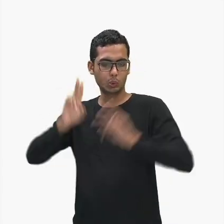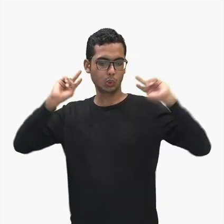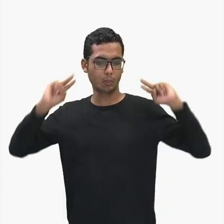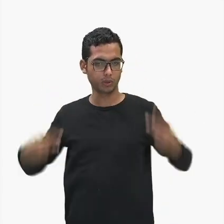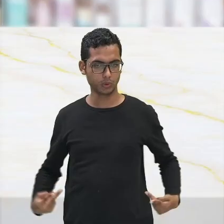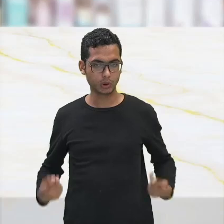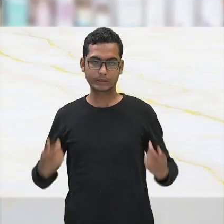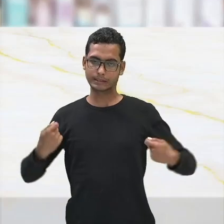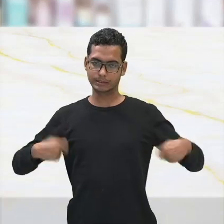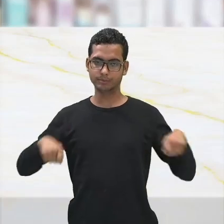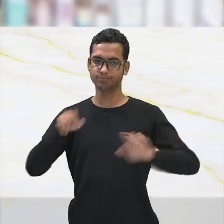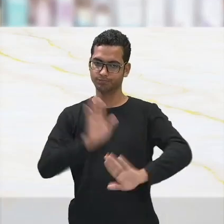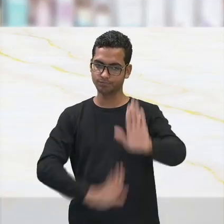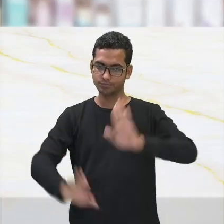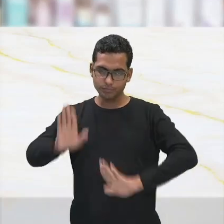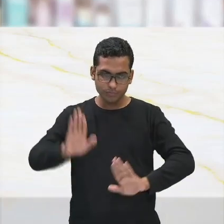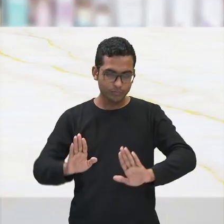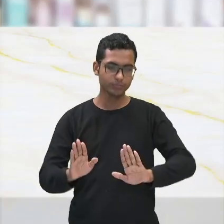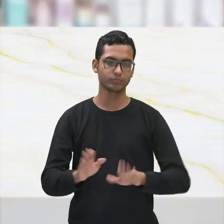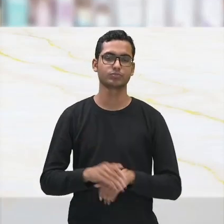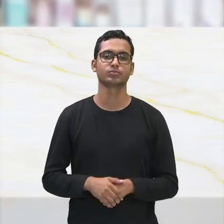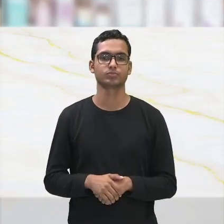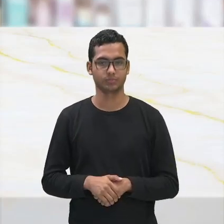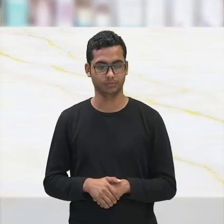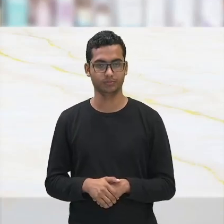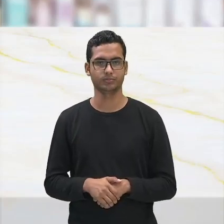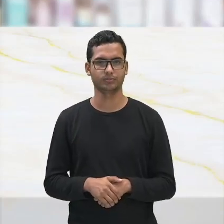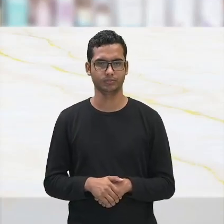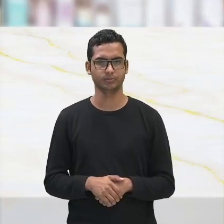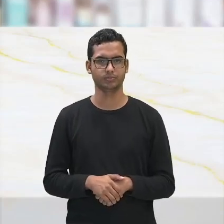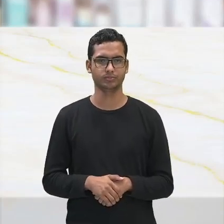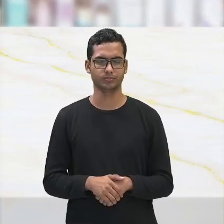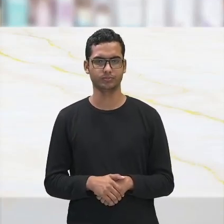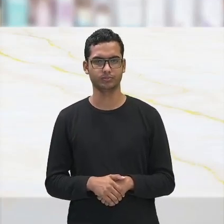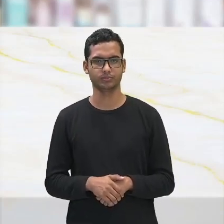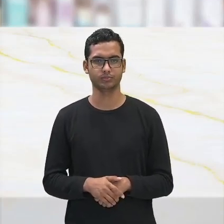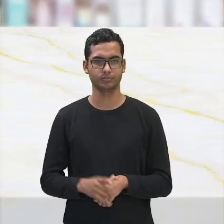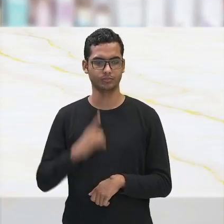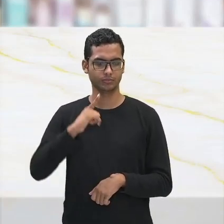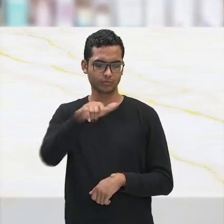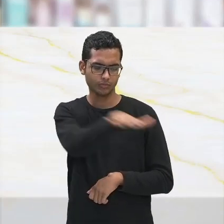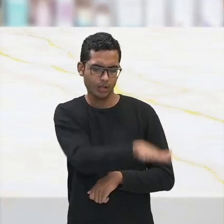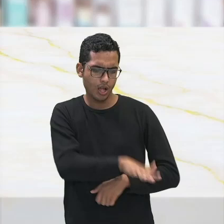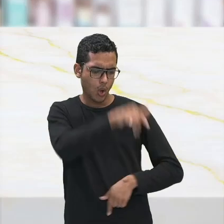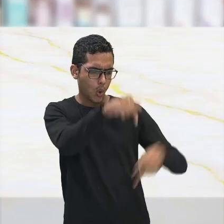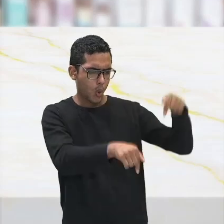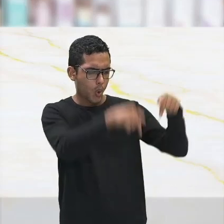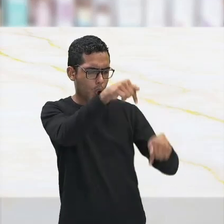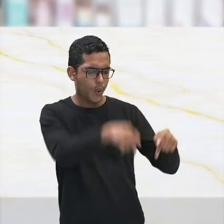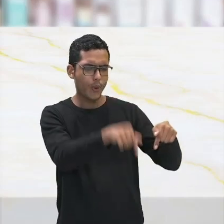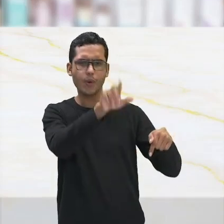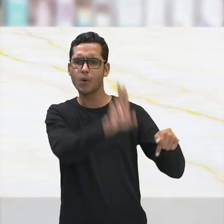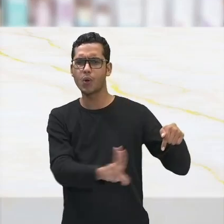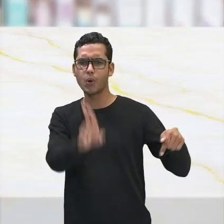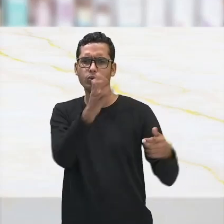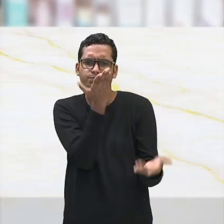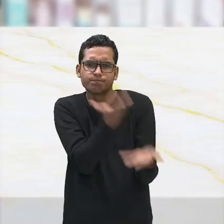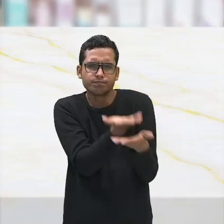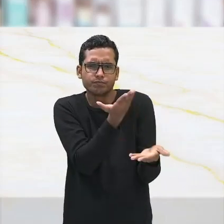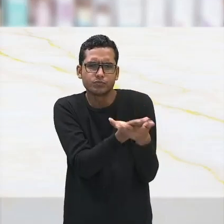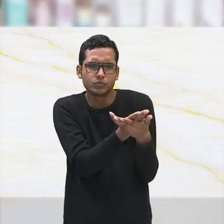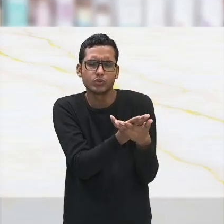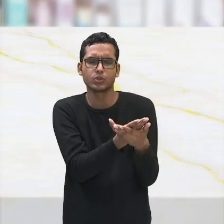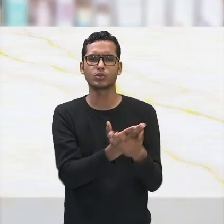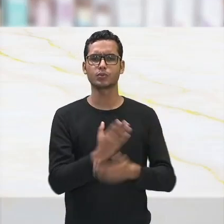Então, existe uma parte da química que estuda essa velocidade com que